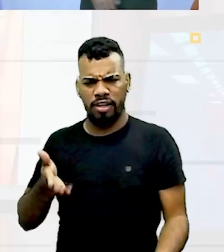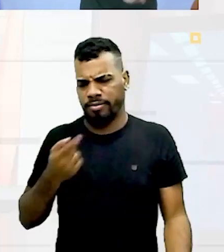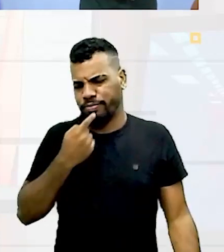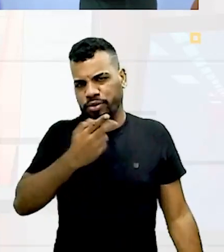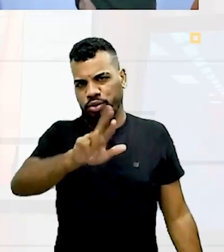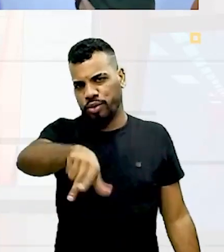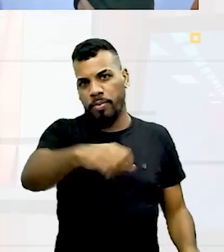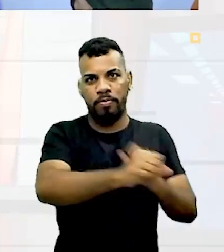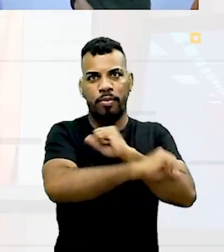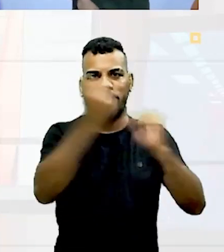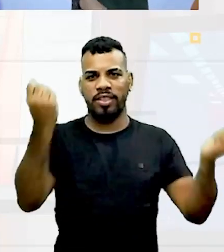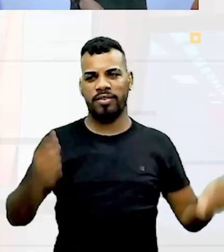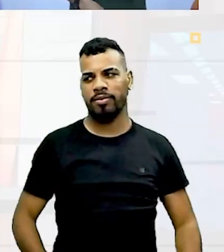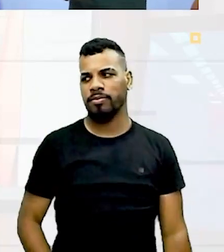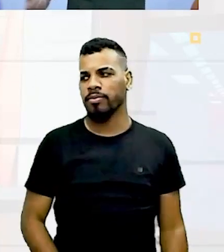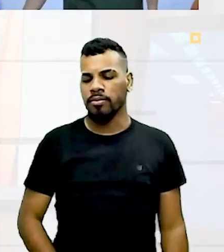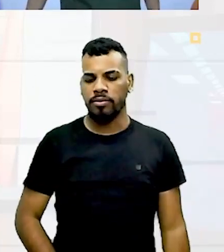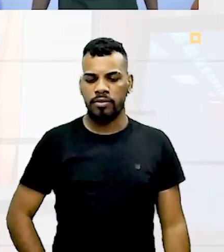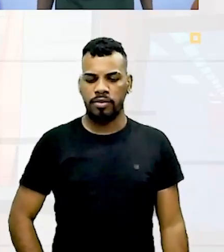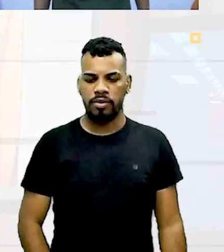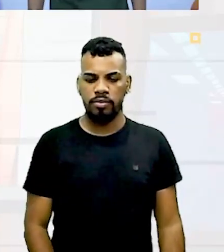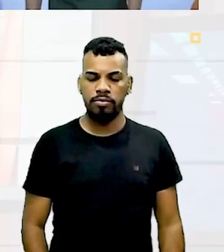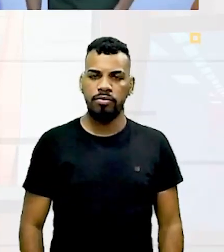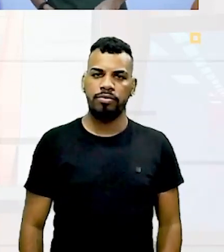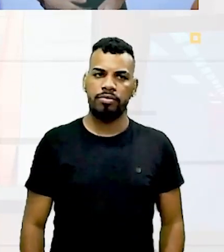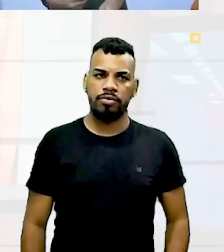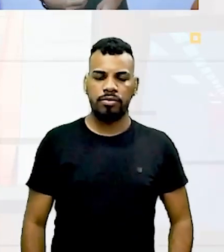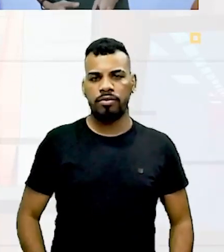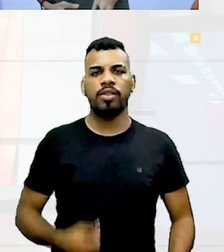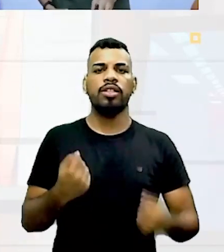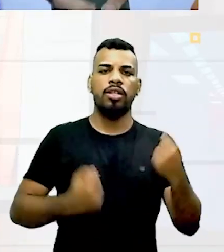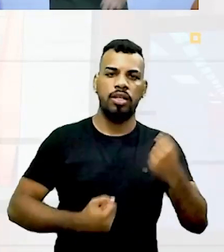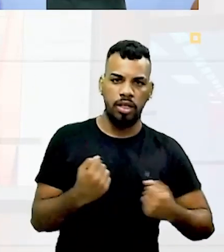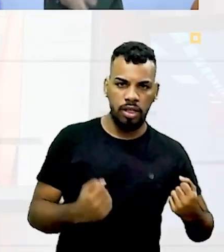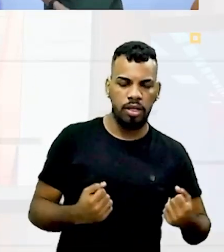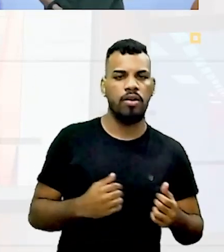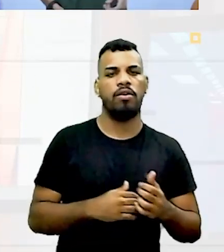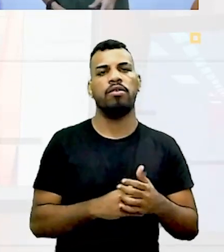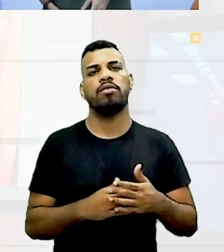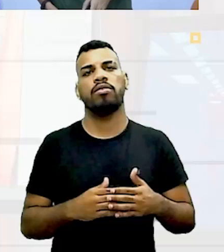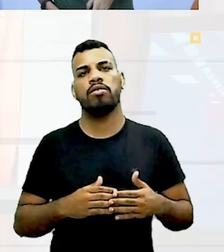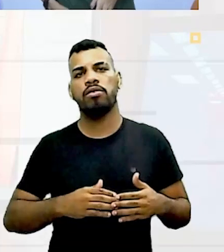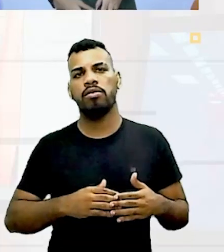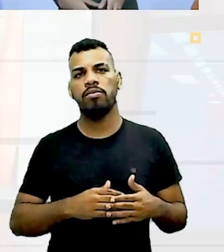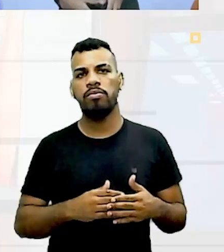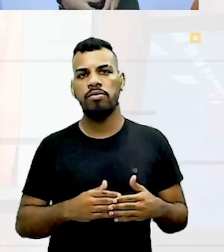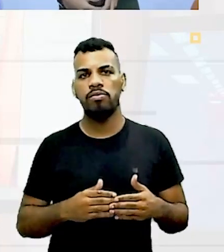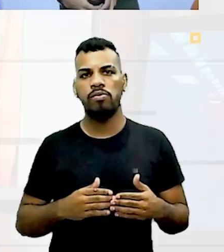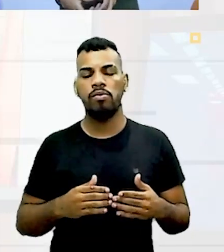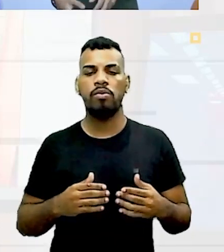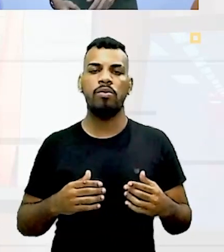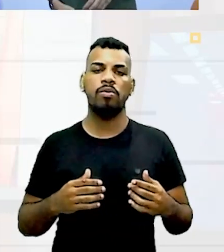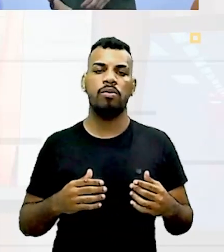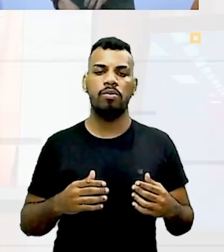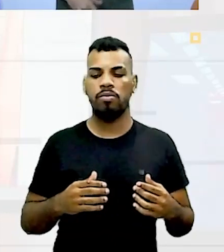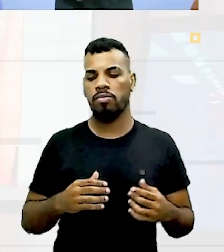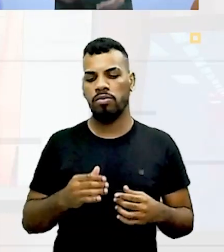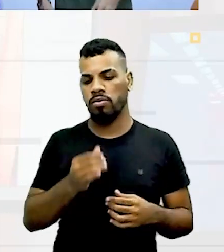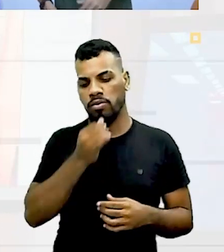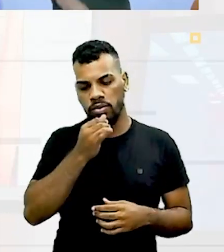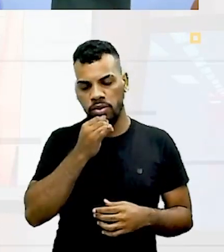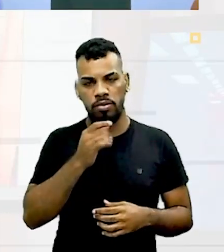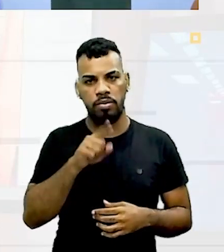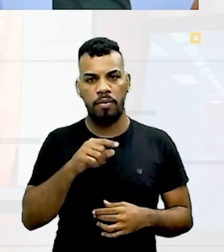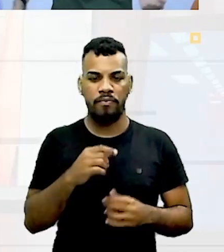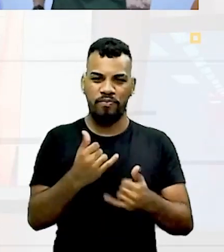Isso é geralmente utilizado para, bom, veículos mesmo, coisas mais inorgânicas, como